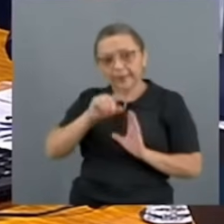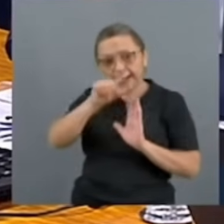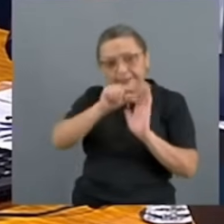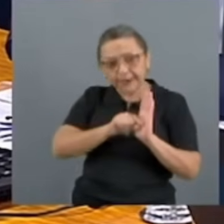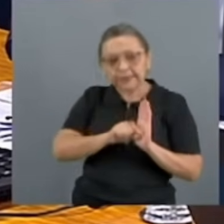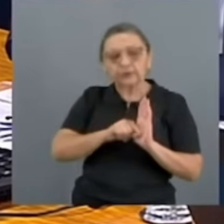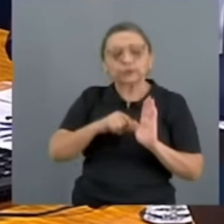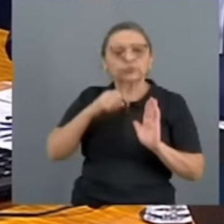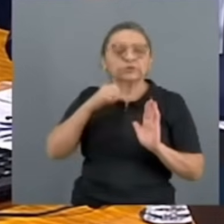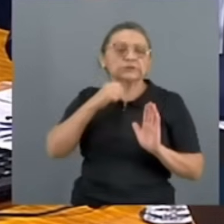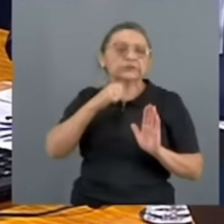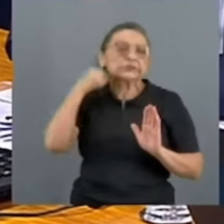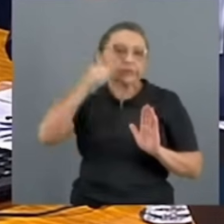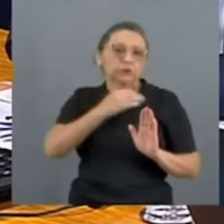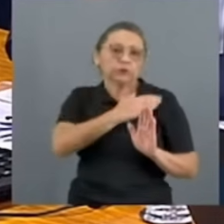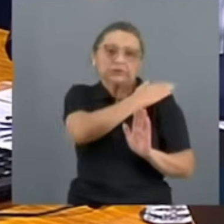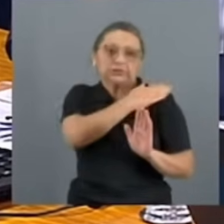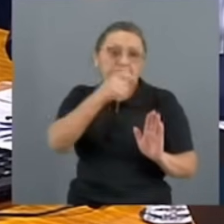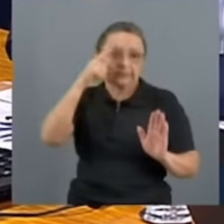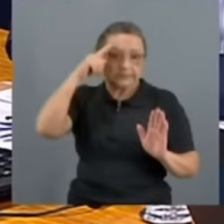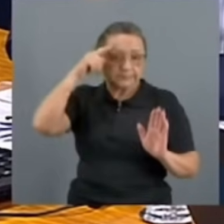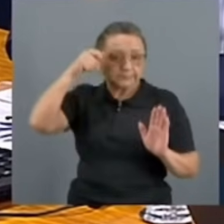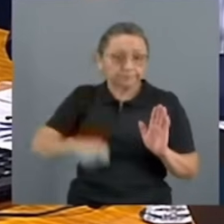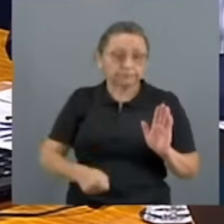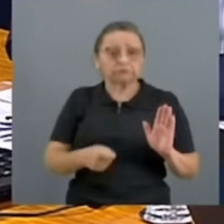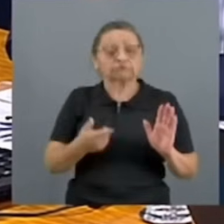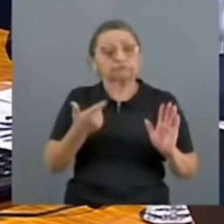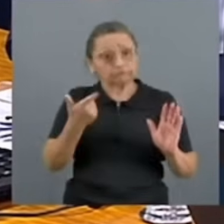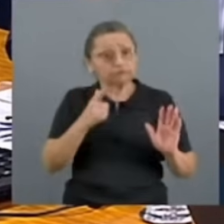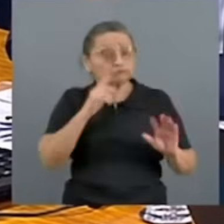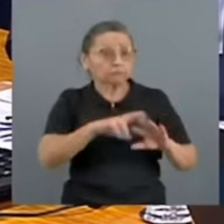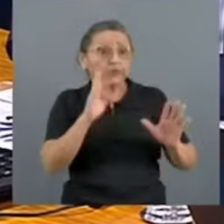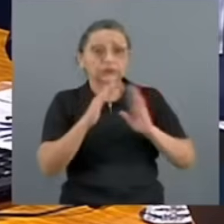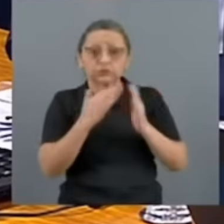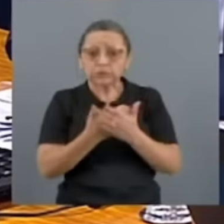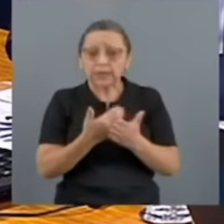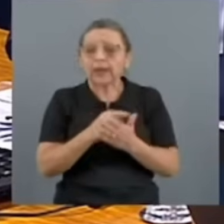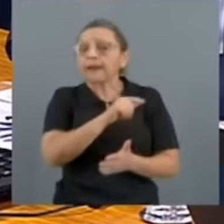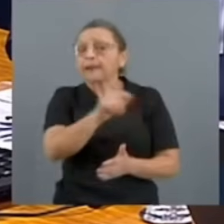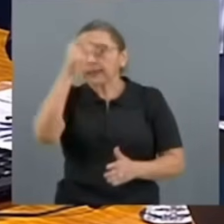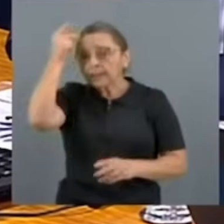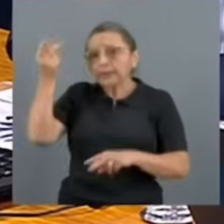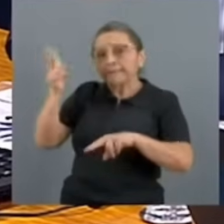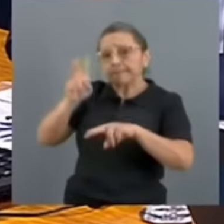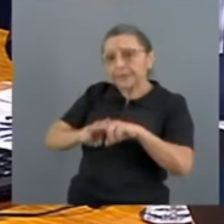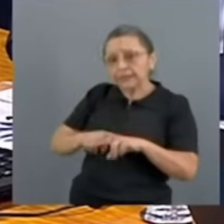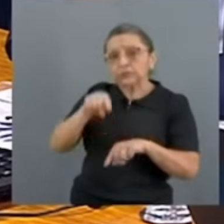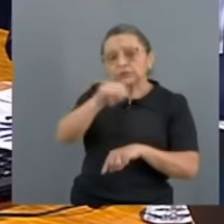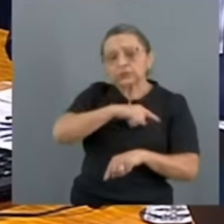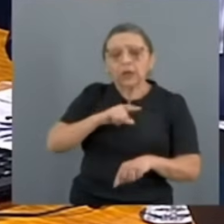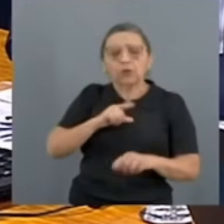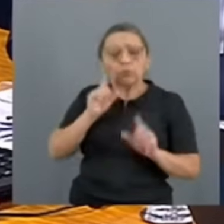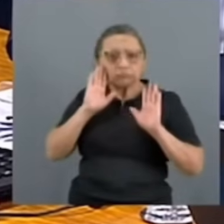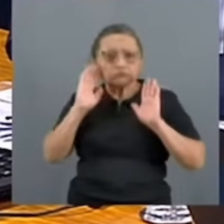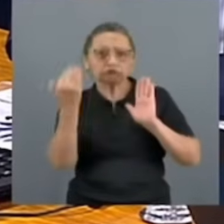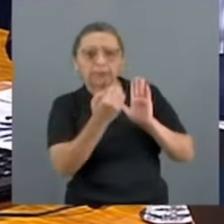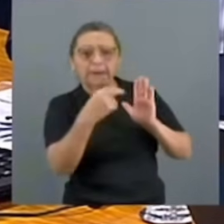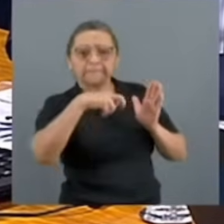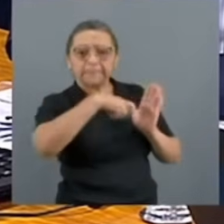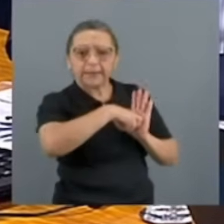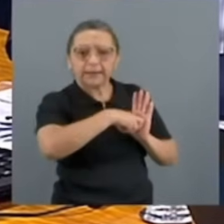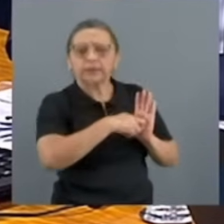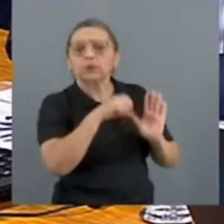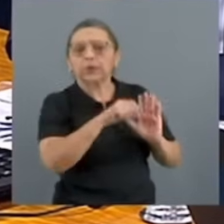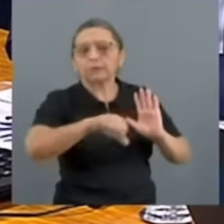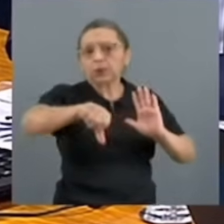permite autorização para estudar fora da unidade prisional aqueles presos que estejam cumprindo pena